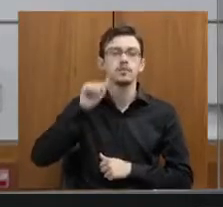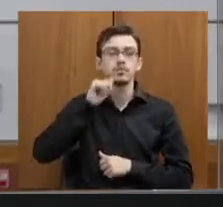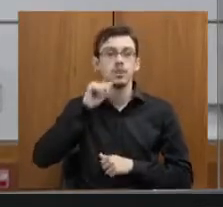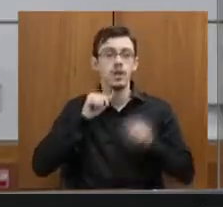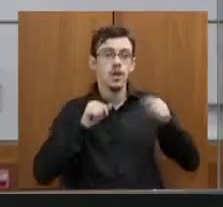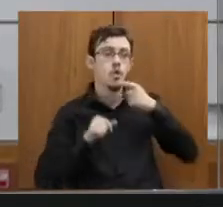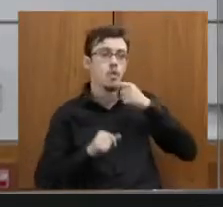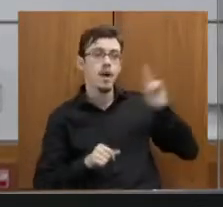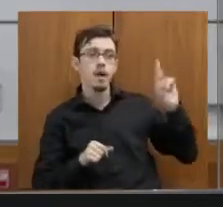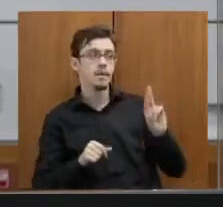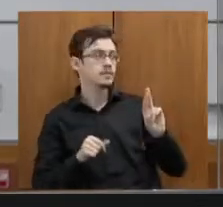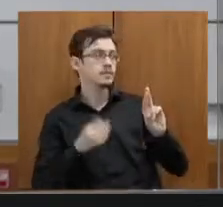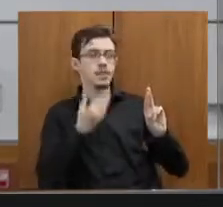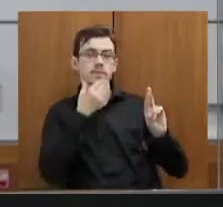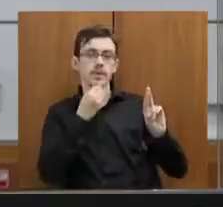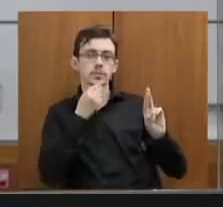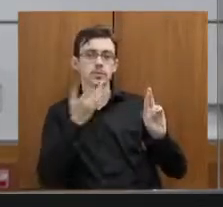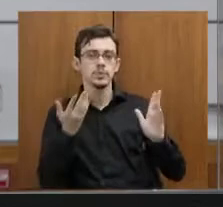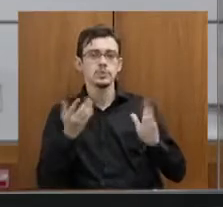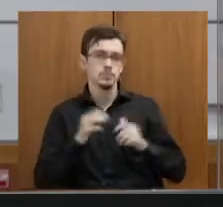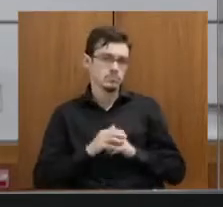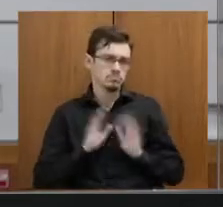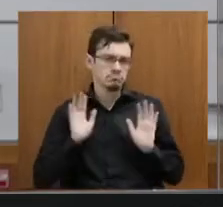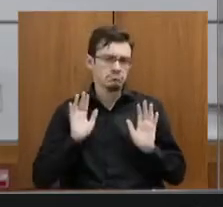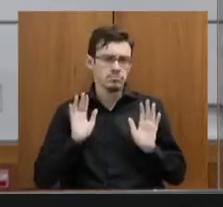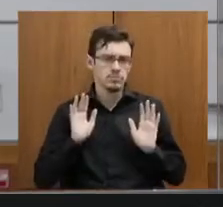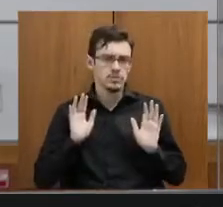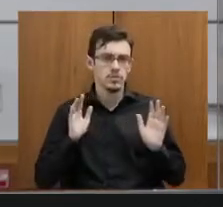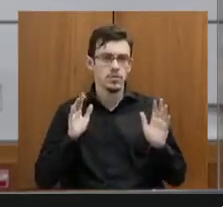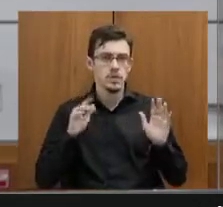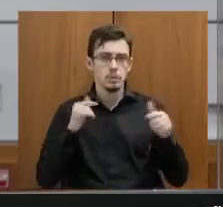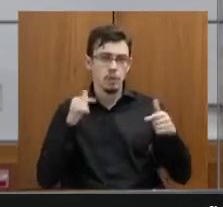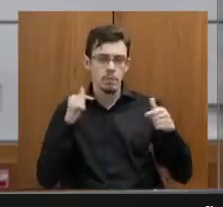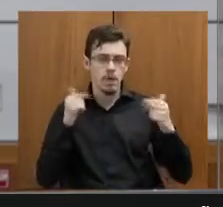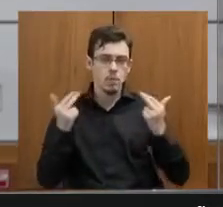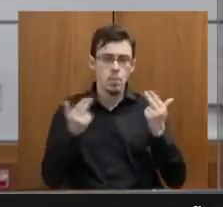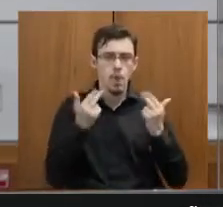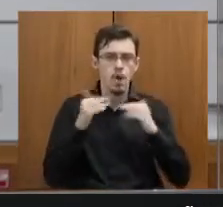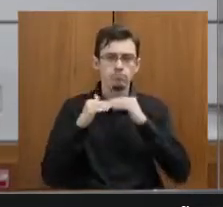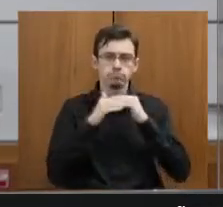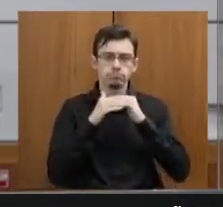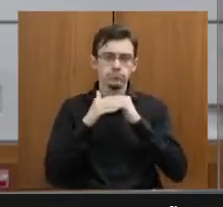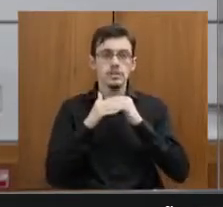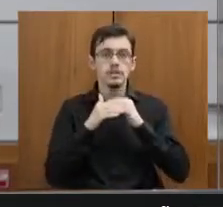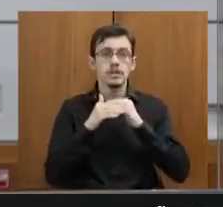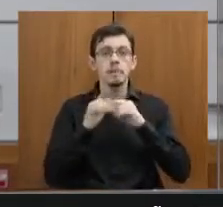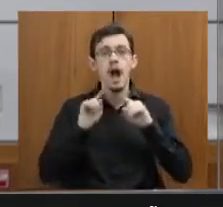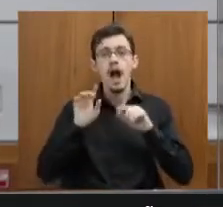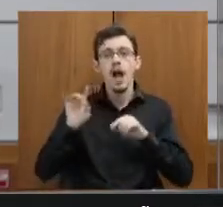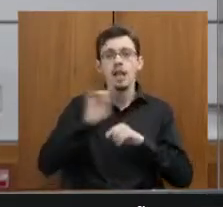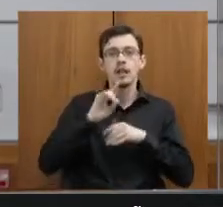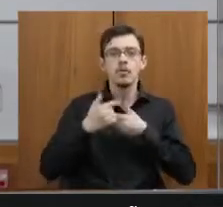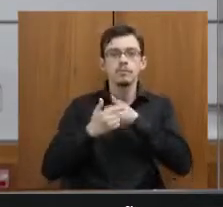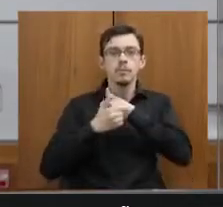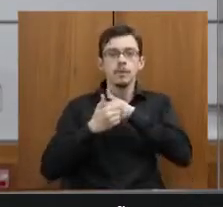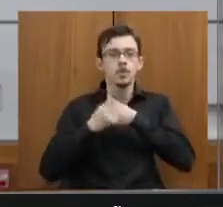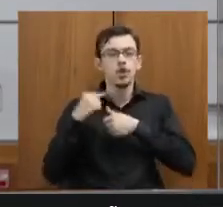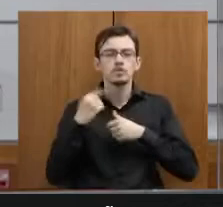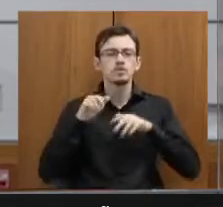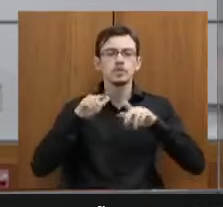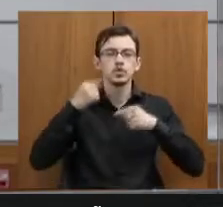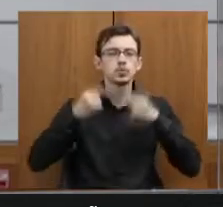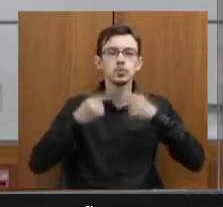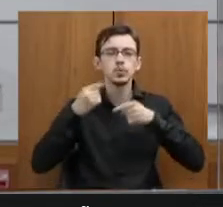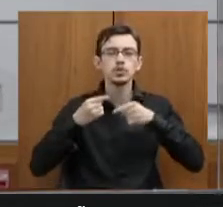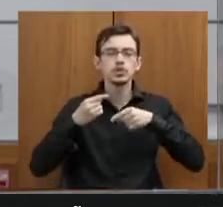ele ali é apresentação do masculino então nós sabemos muito bem como é o nosso lugar e não vão fazer o debate de gênero também